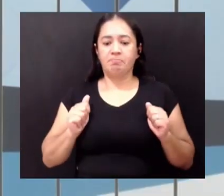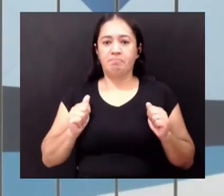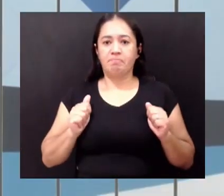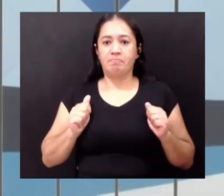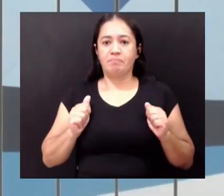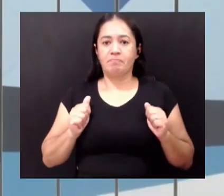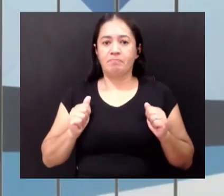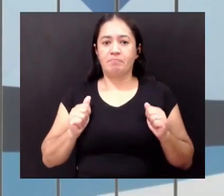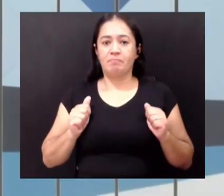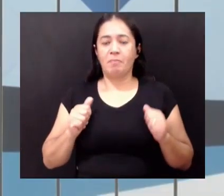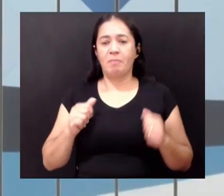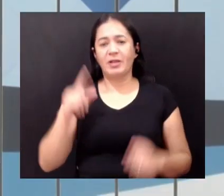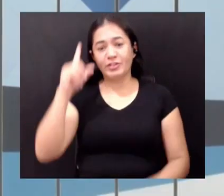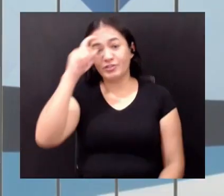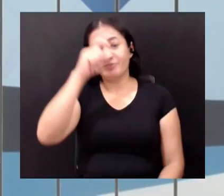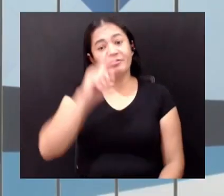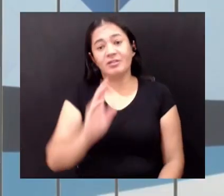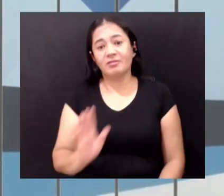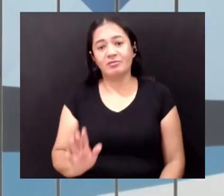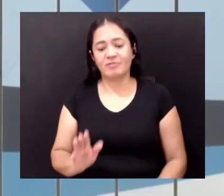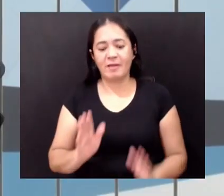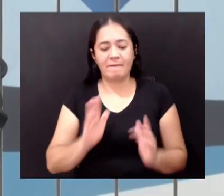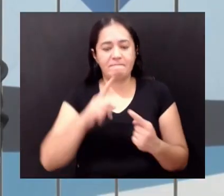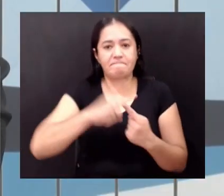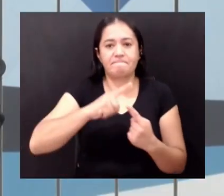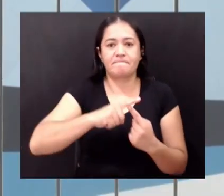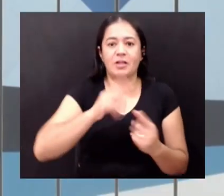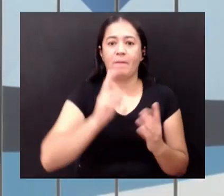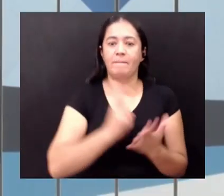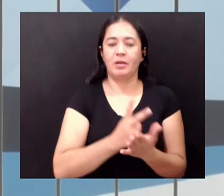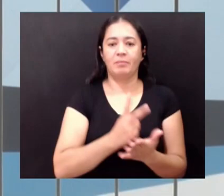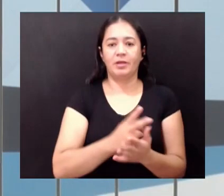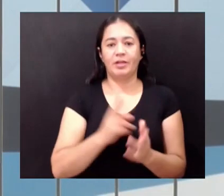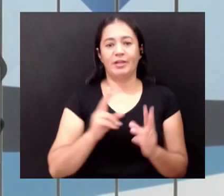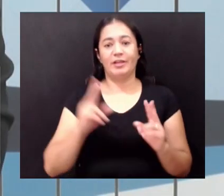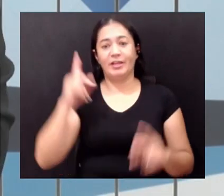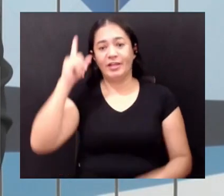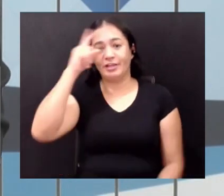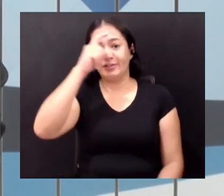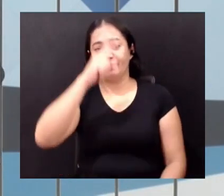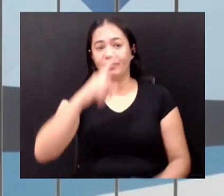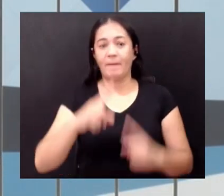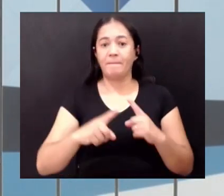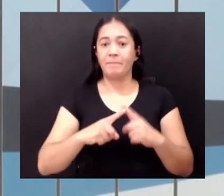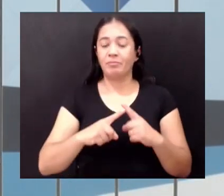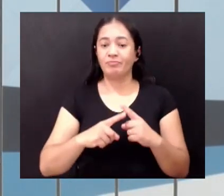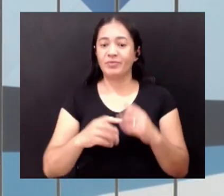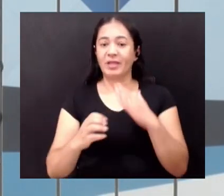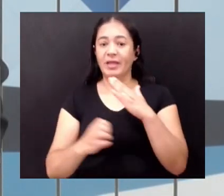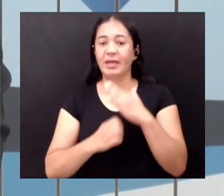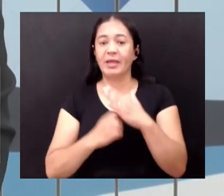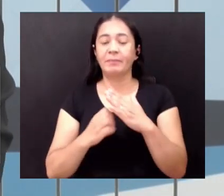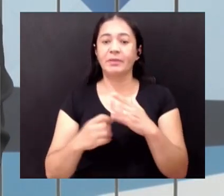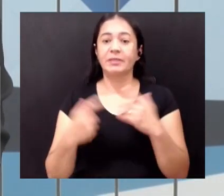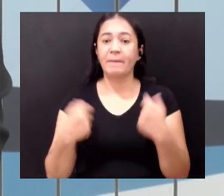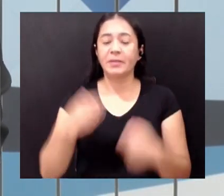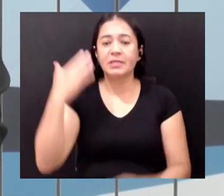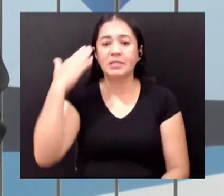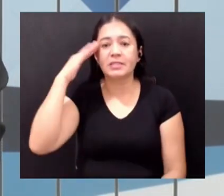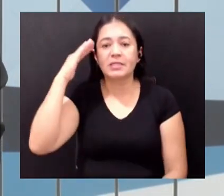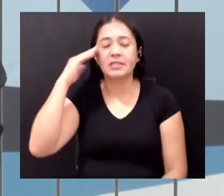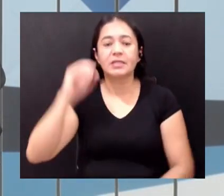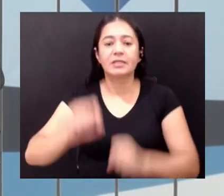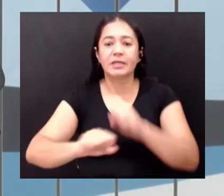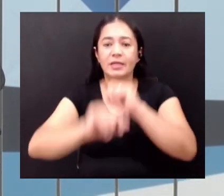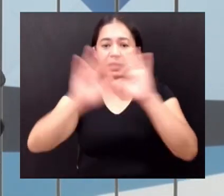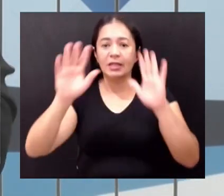para a empresa, né? Então, a empresa precisa entender muito o que ela quer e traçar uma estratégia que seja aderente ao seu modelo.